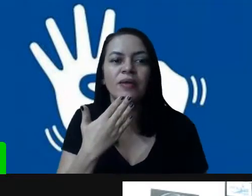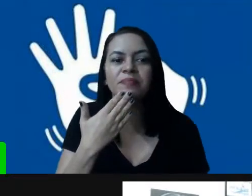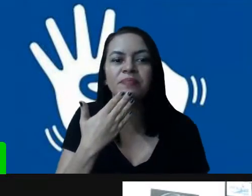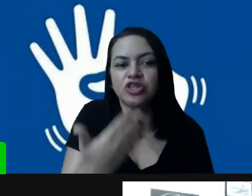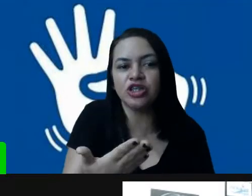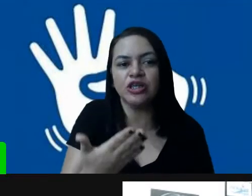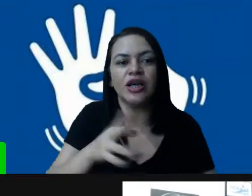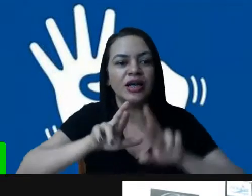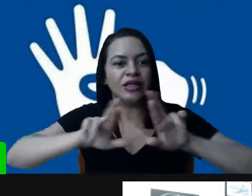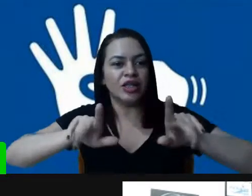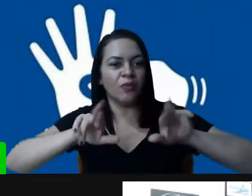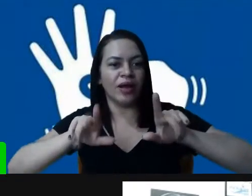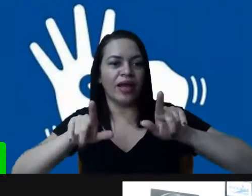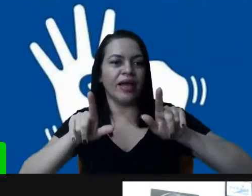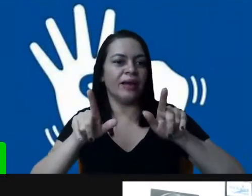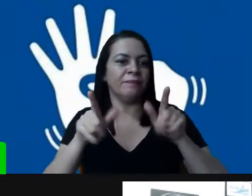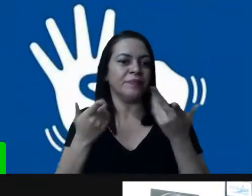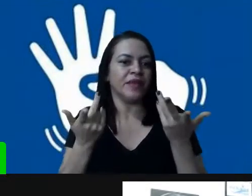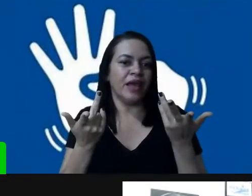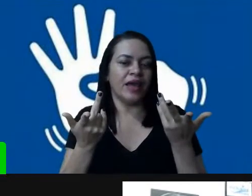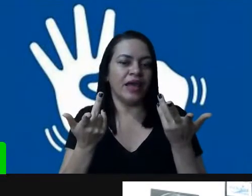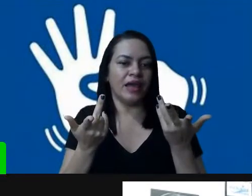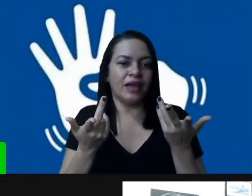não é pedir, não é.